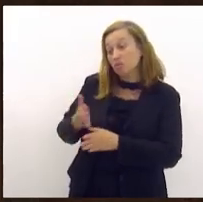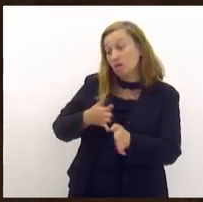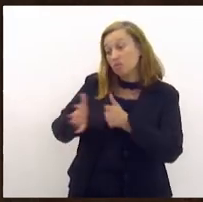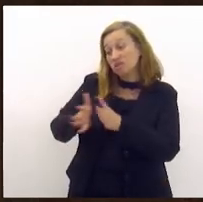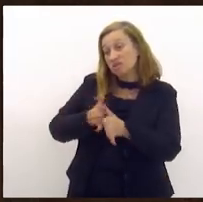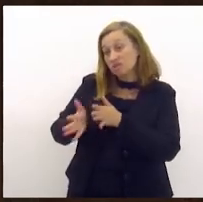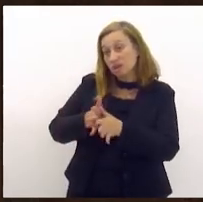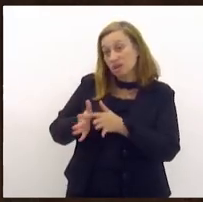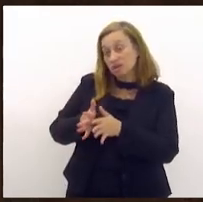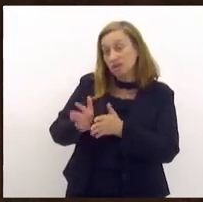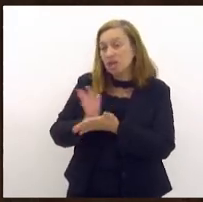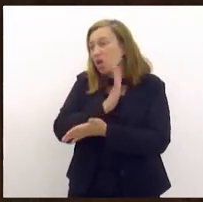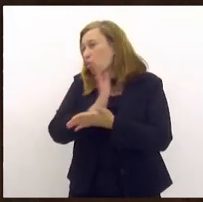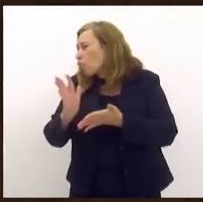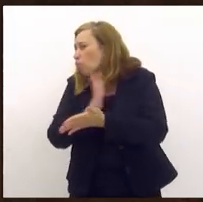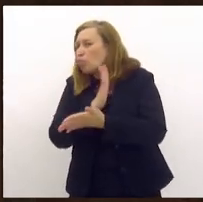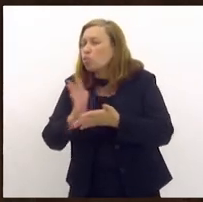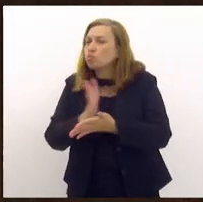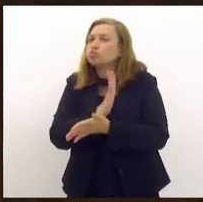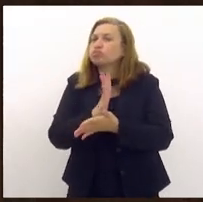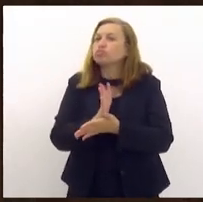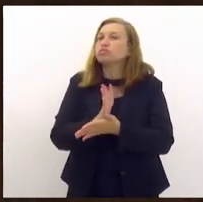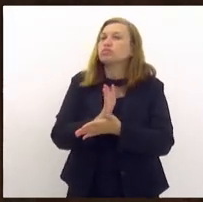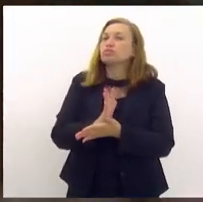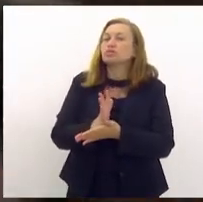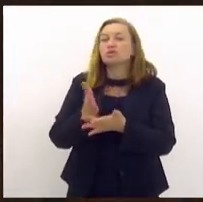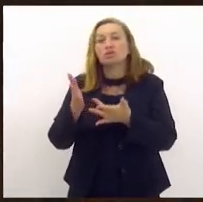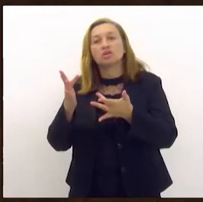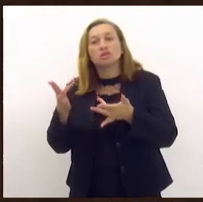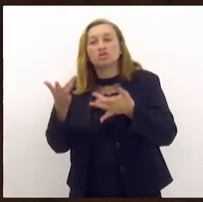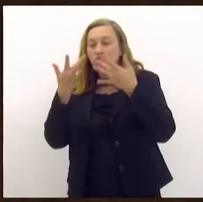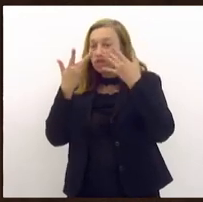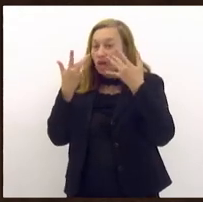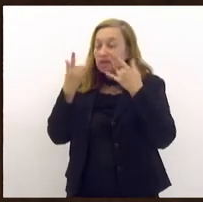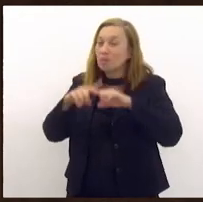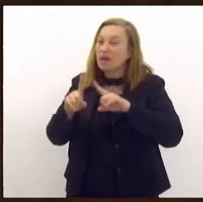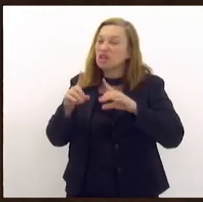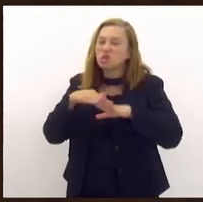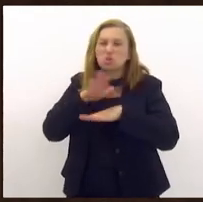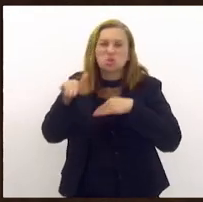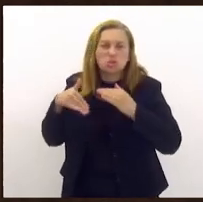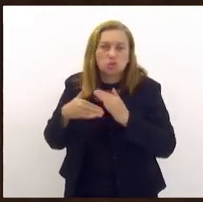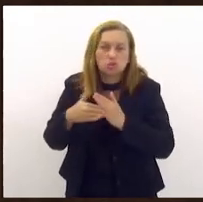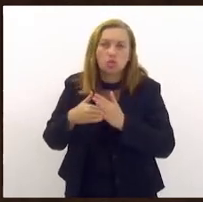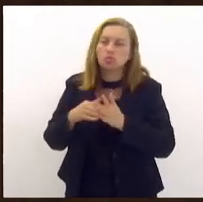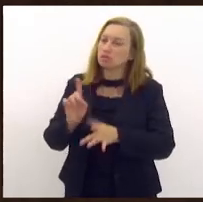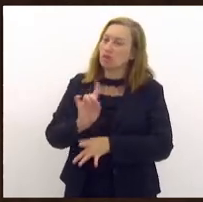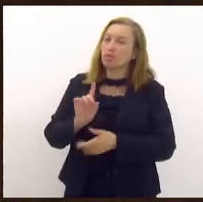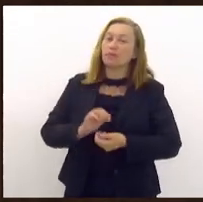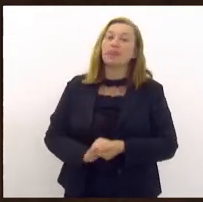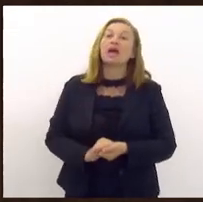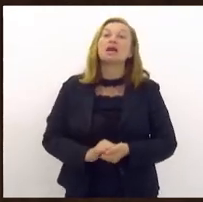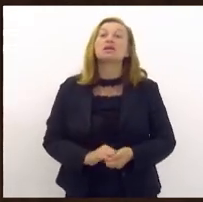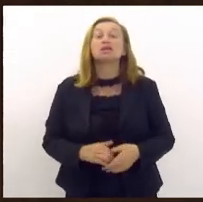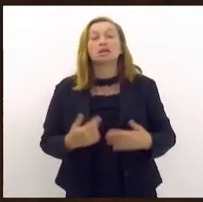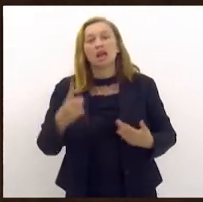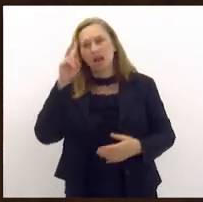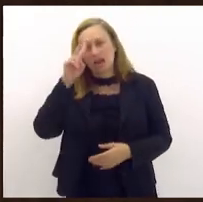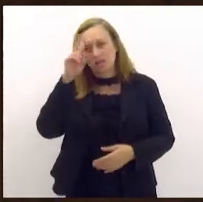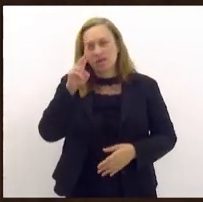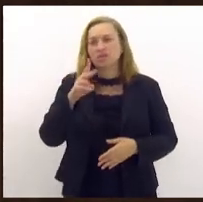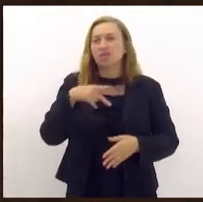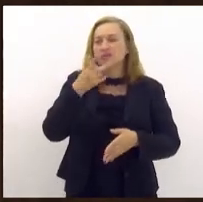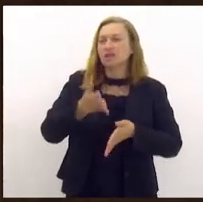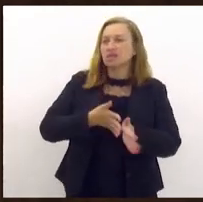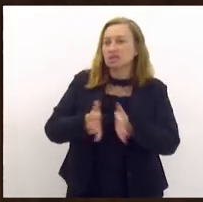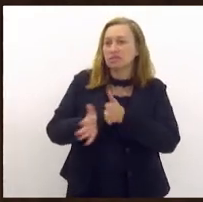acessibilidade em alguma produção de algum espetáculo, mas o teatro em si não está completamente acessível. Lembrando que quando a gente está falando de